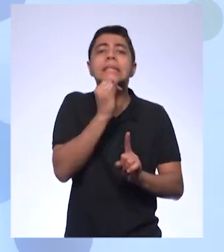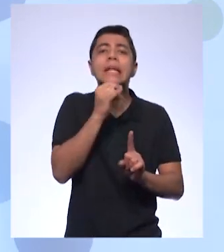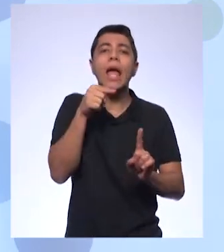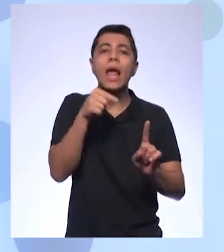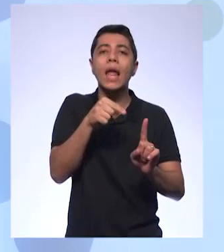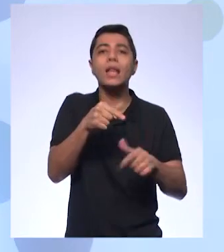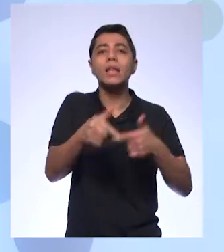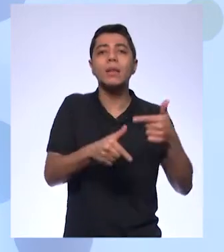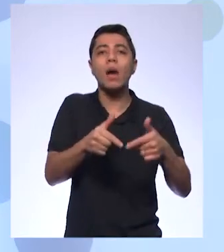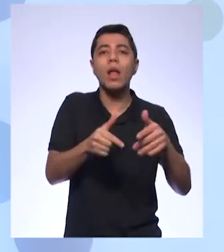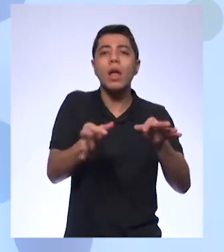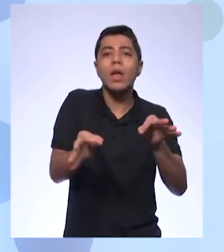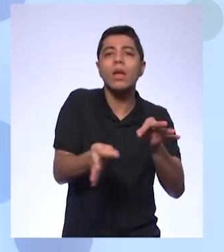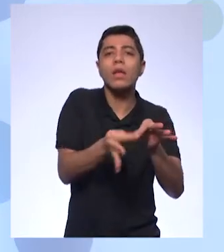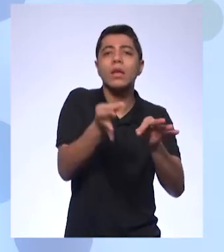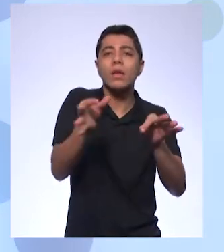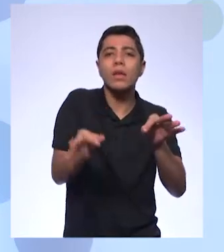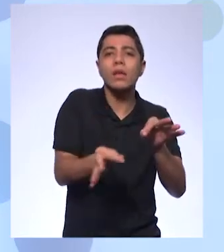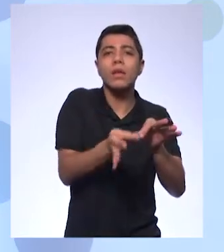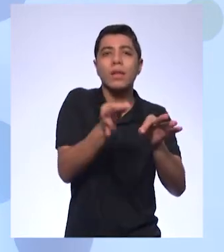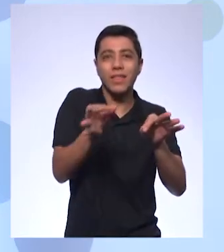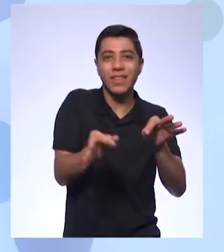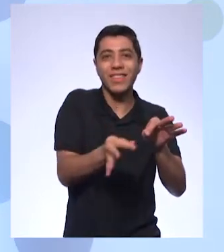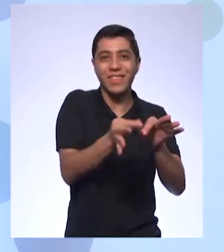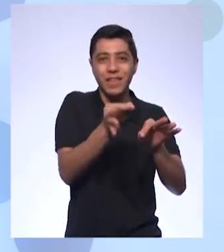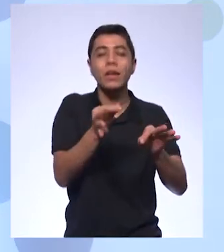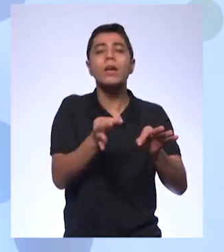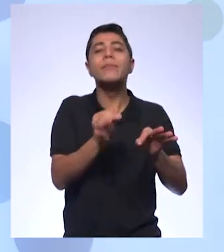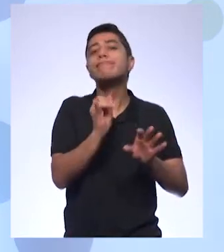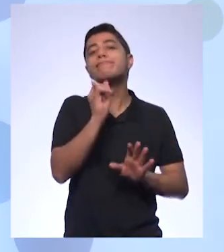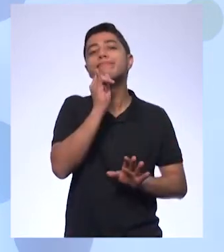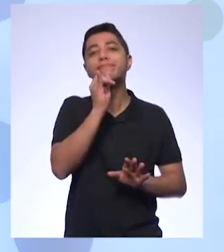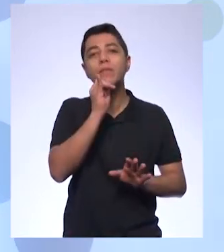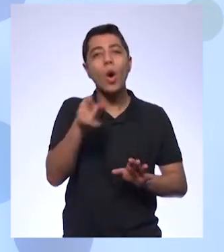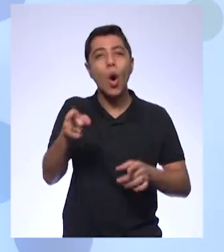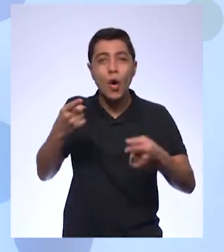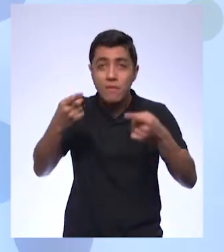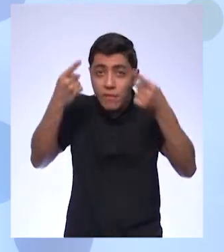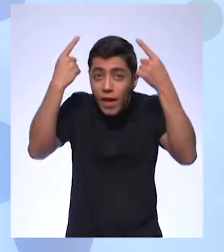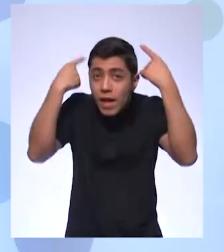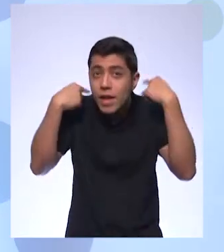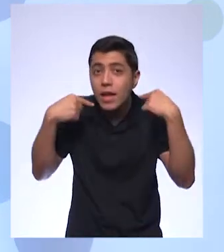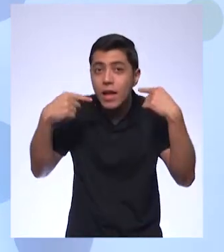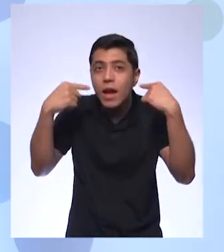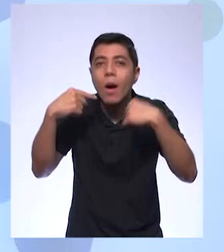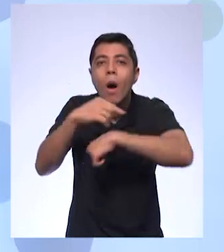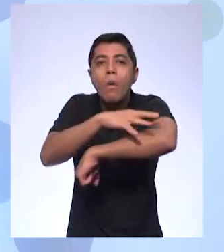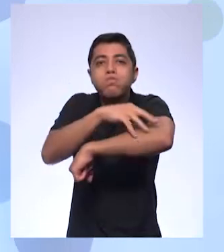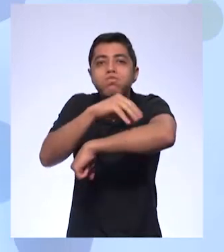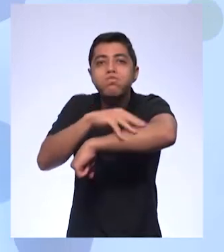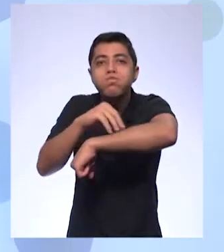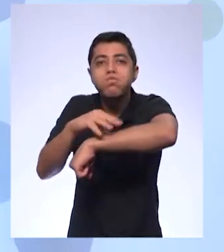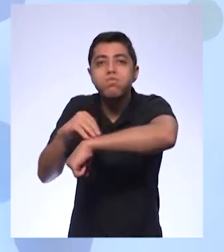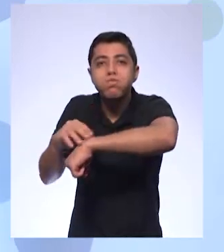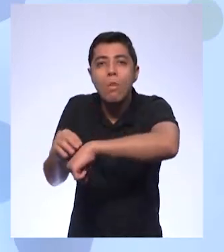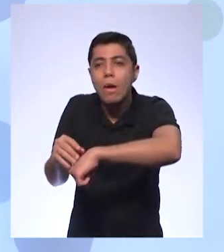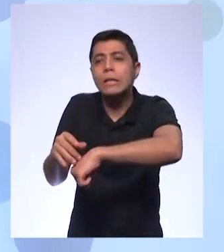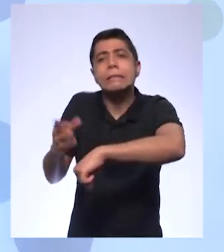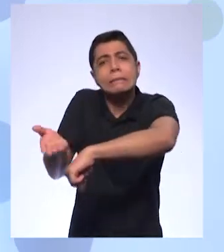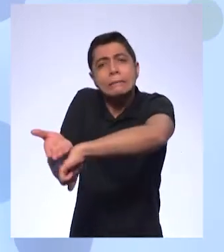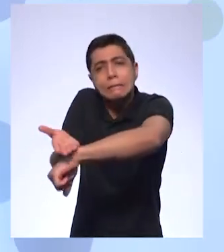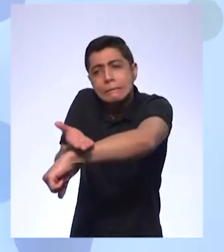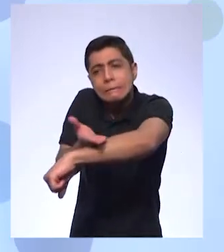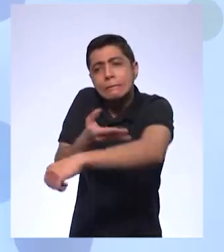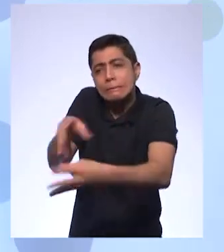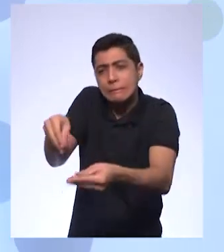tinha até a ovelhinha que ela ia lá tosquiar para transformar a lã em fio, o fio em novelo e os novelos de fios de lã